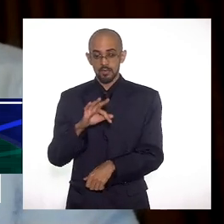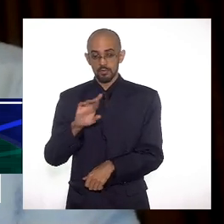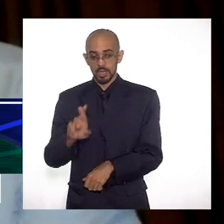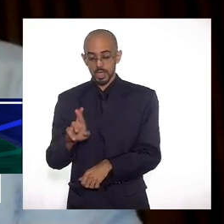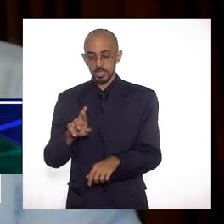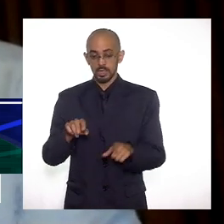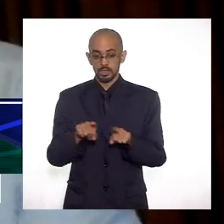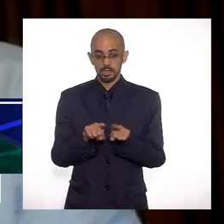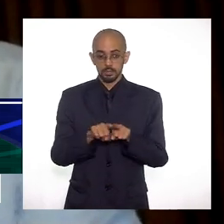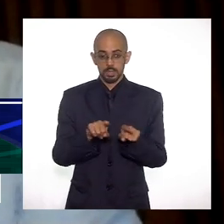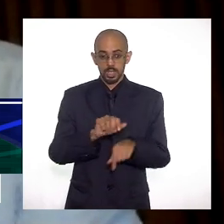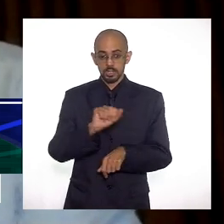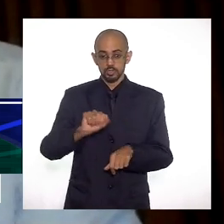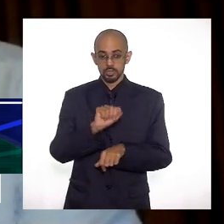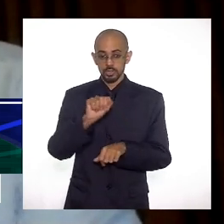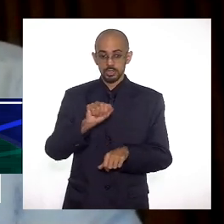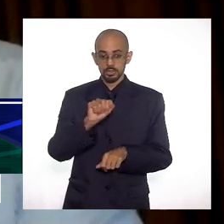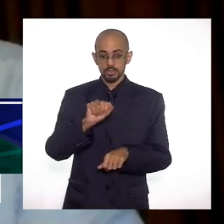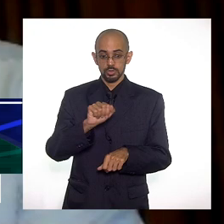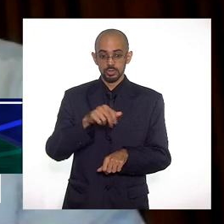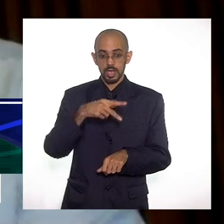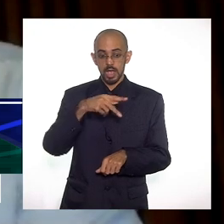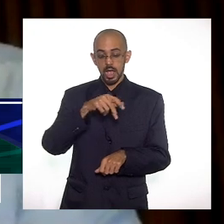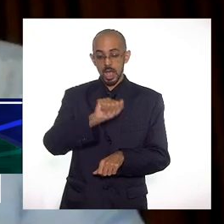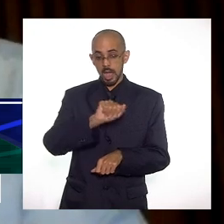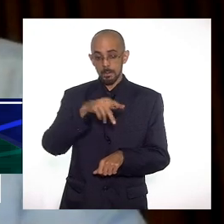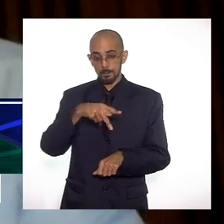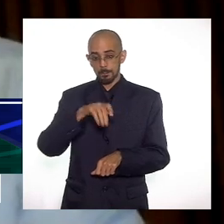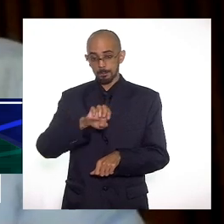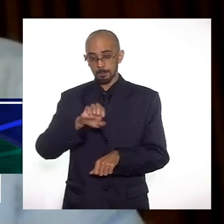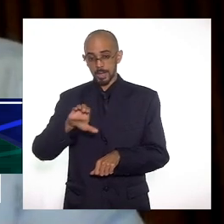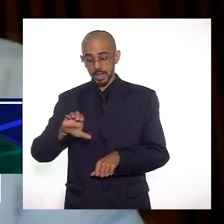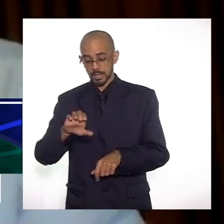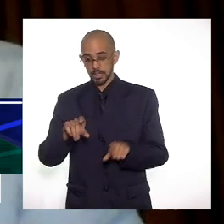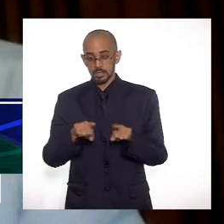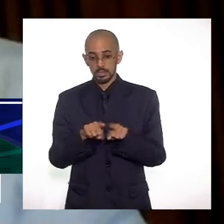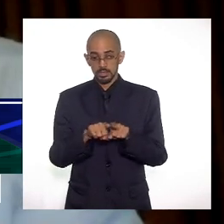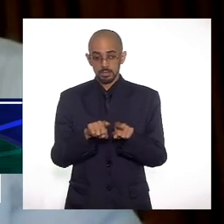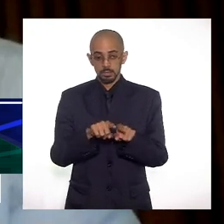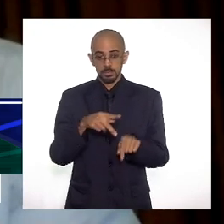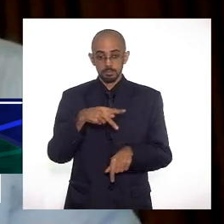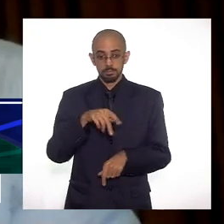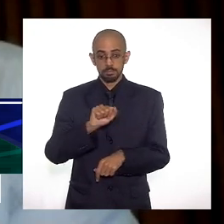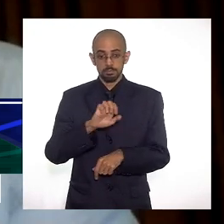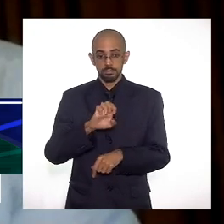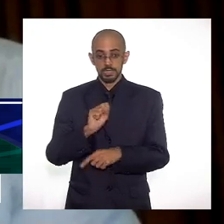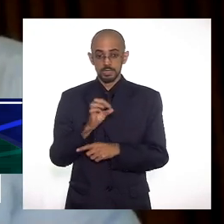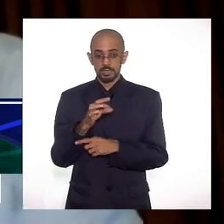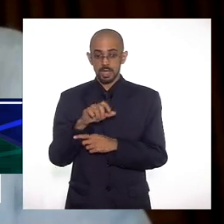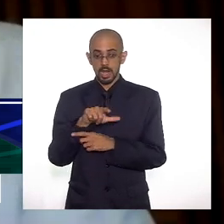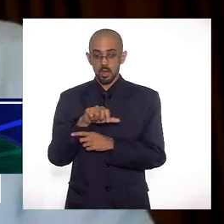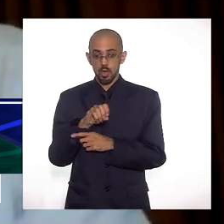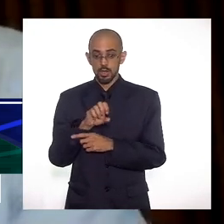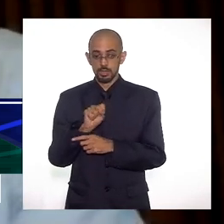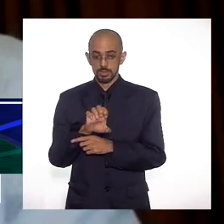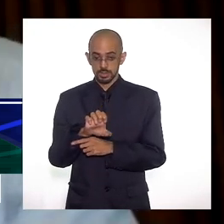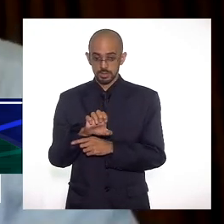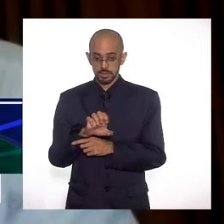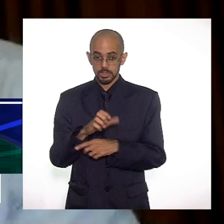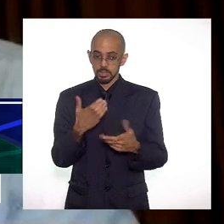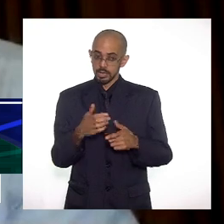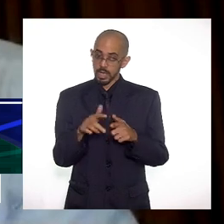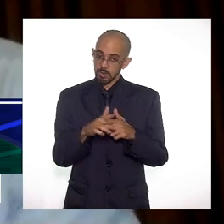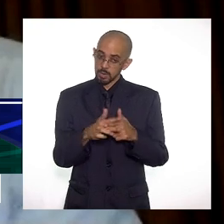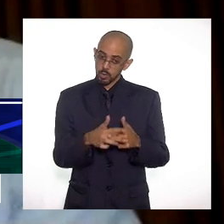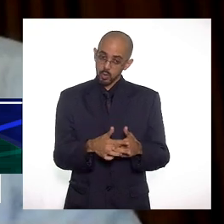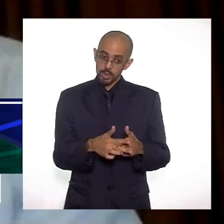associações de pais e amigos dos excepcionais, APAES, e associações pestalozes. quero fazer uma correção em respeito ao meu querido amigo